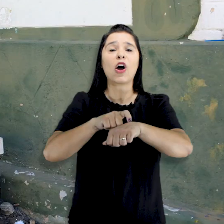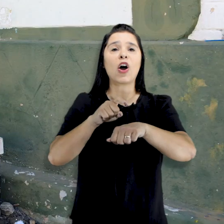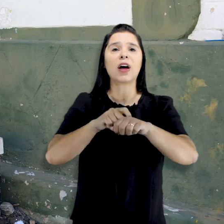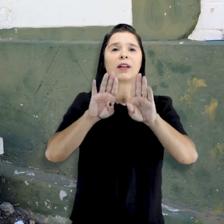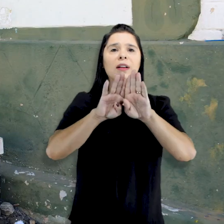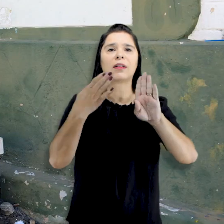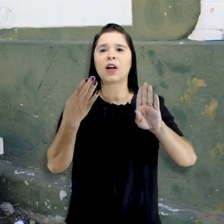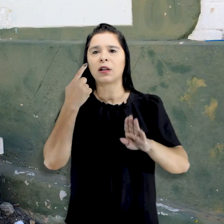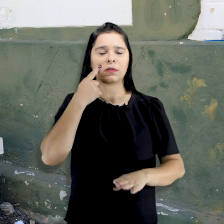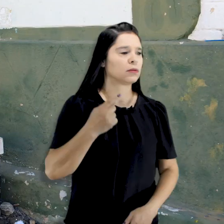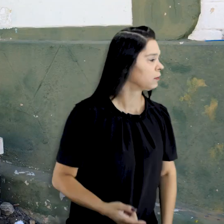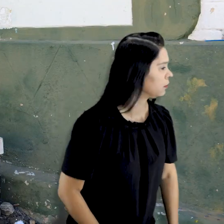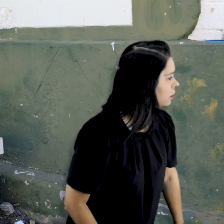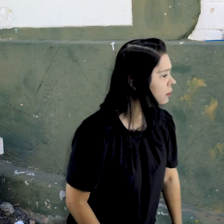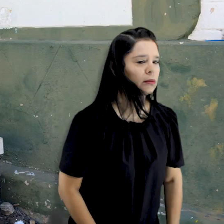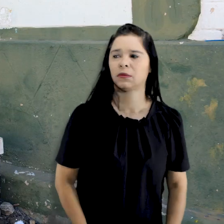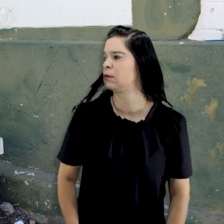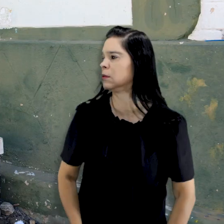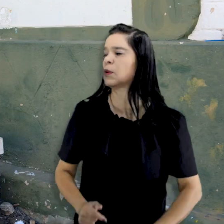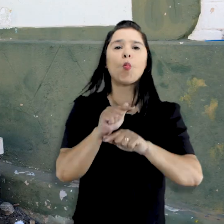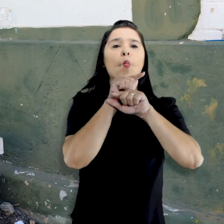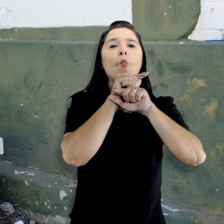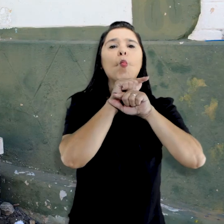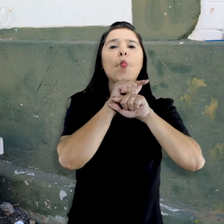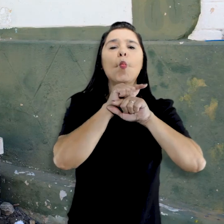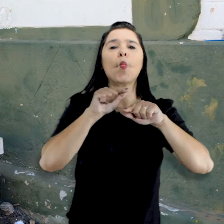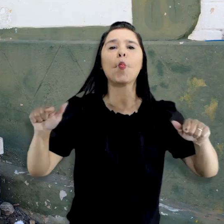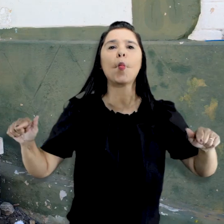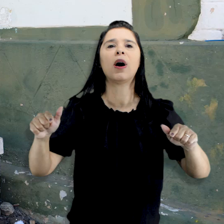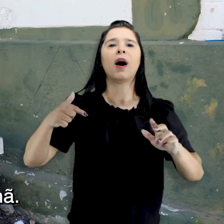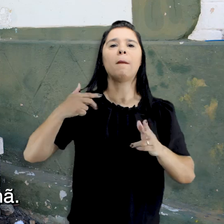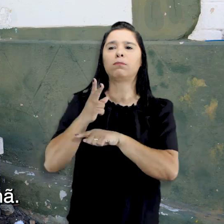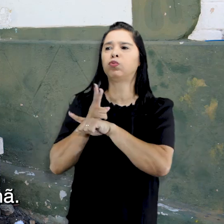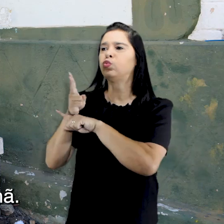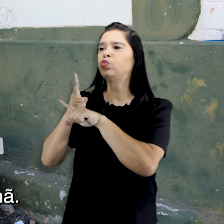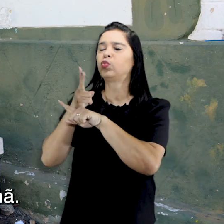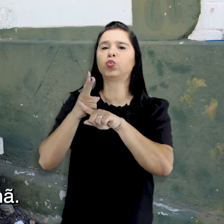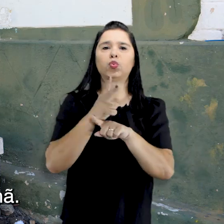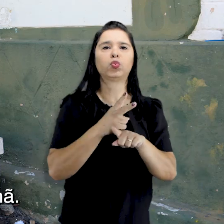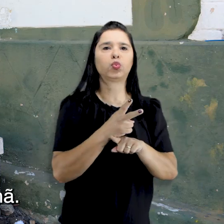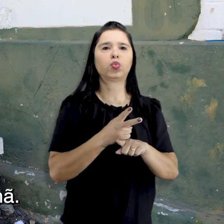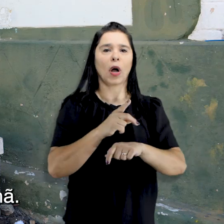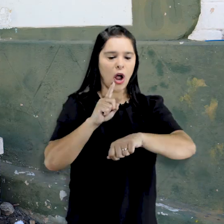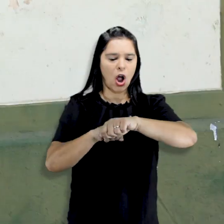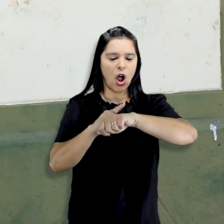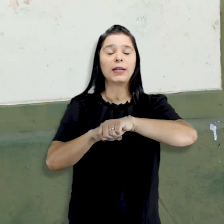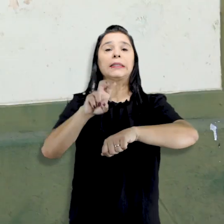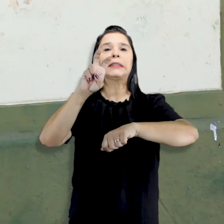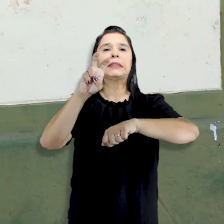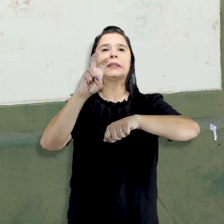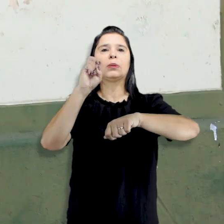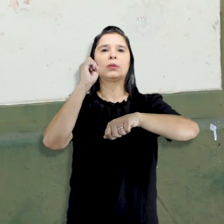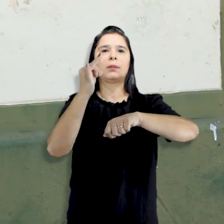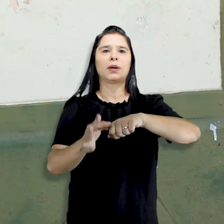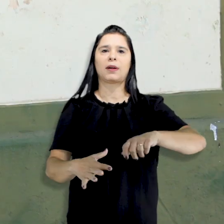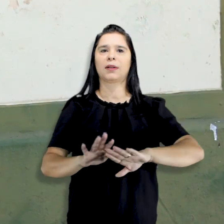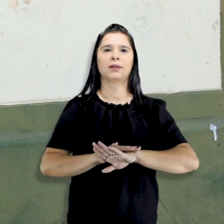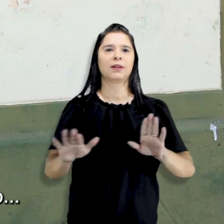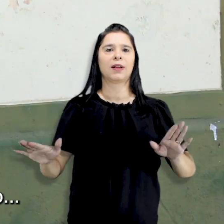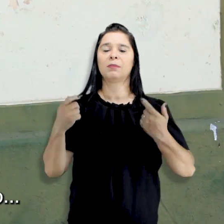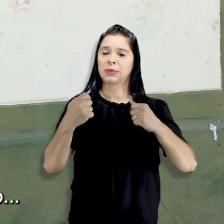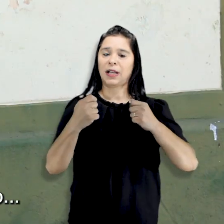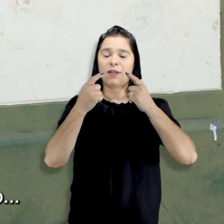lado, olho pro outro, tinha ninguém. Dei volta lá em volta, tinha ninguém. Olho no relógio, 5 horas da manhã. Fechou, eu precisava acordar às